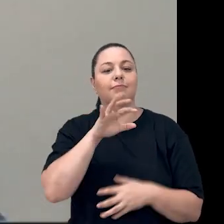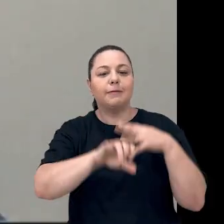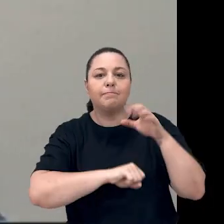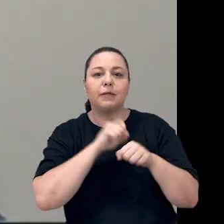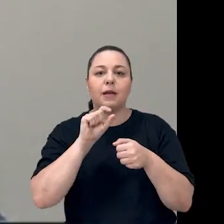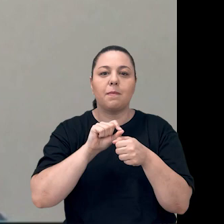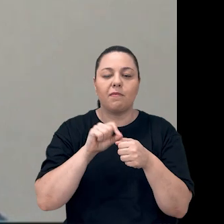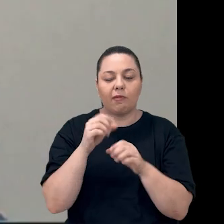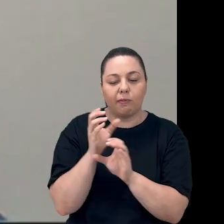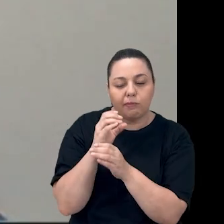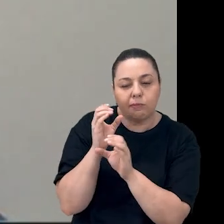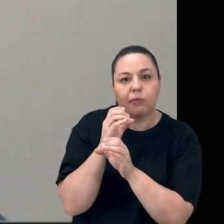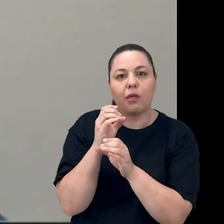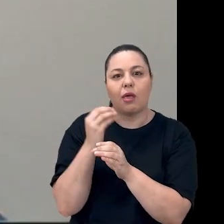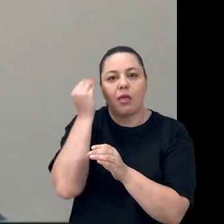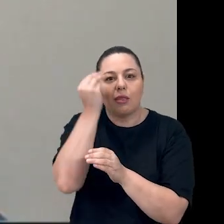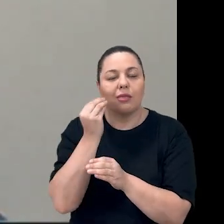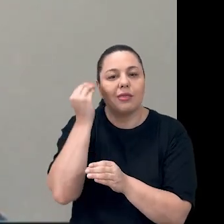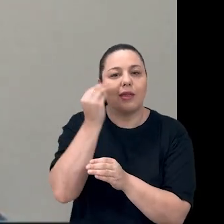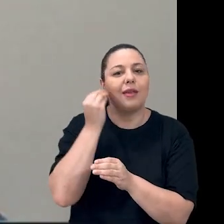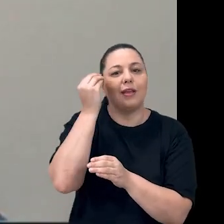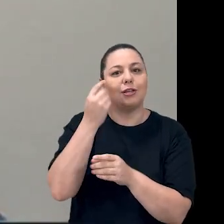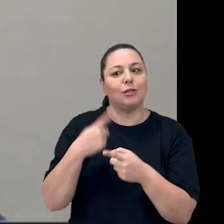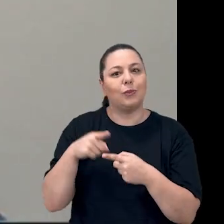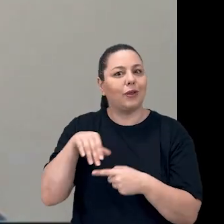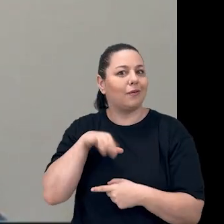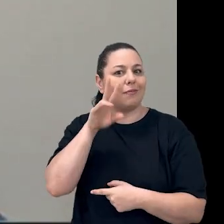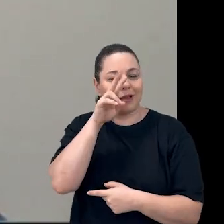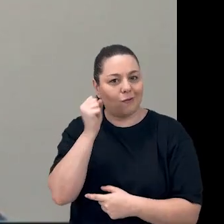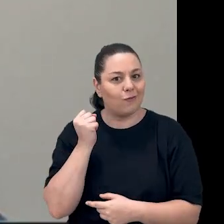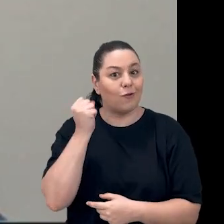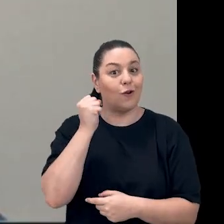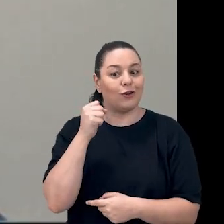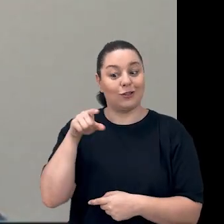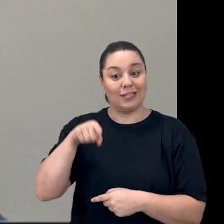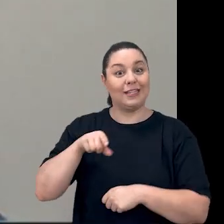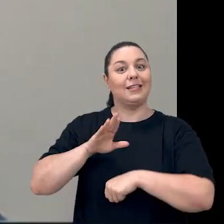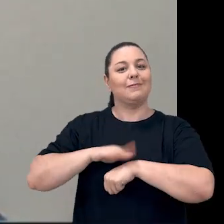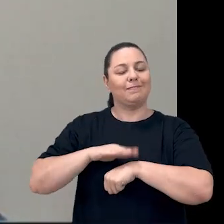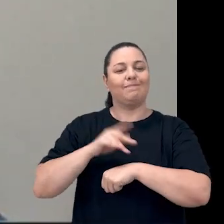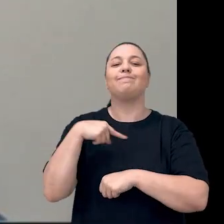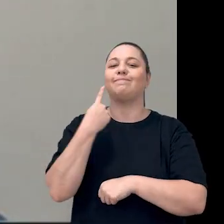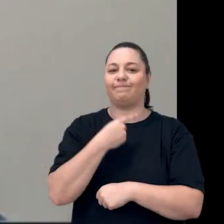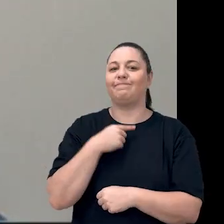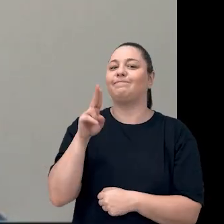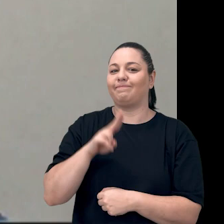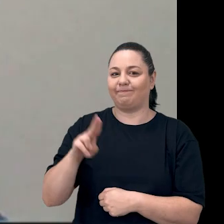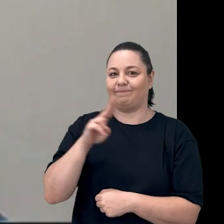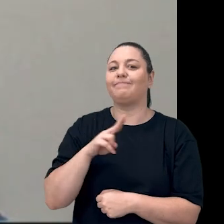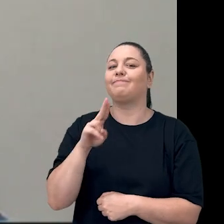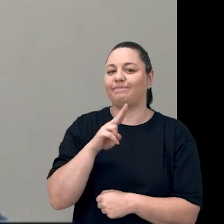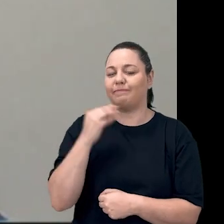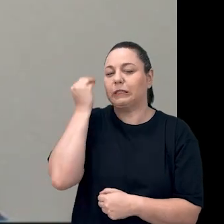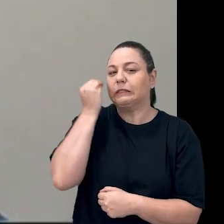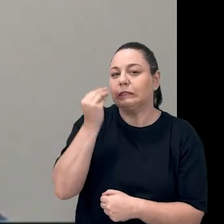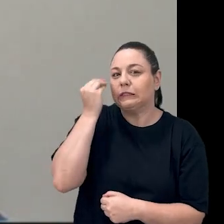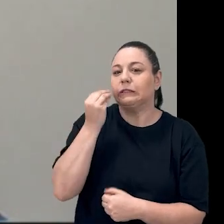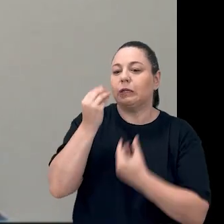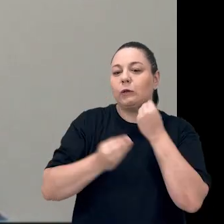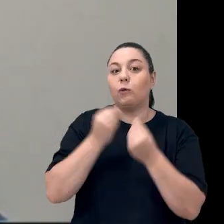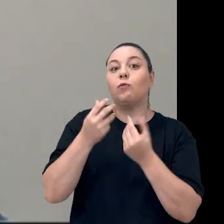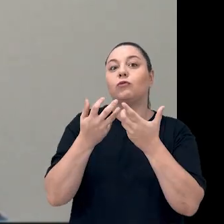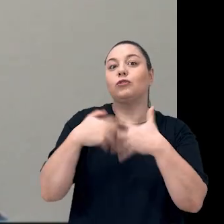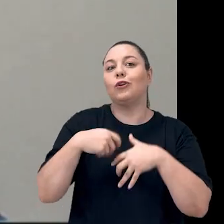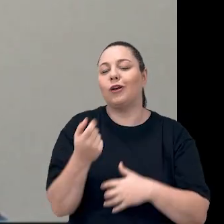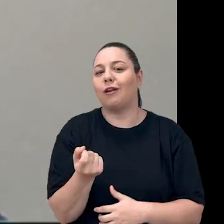esse estágio 4, ele é utilizado para fazer alguns testes inseticidas, justamente para eles serem mais resistentes. E foram os estágios que nós utilizamos